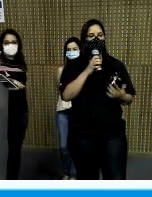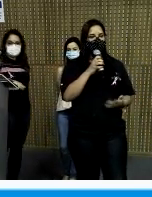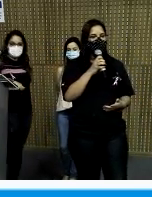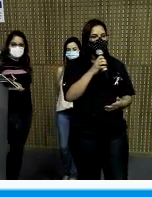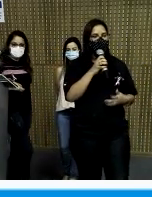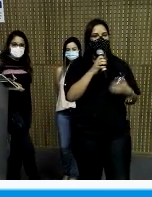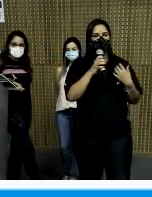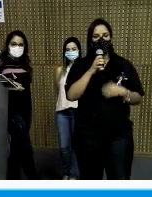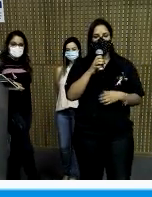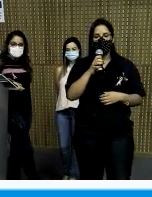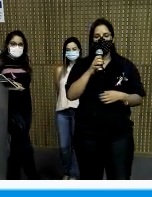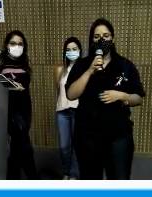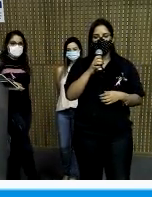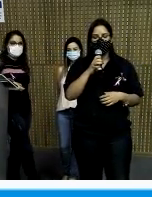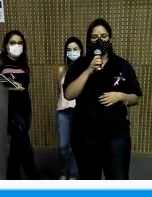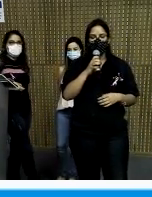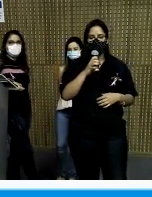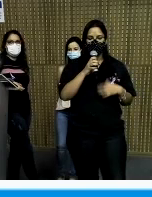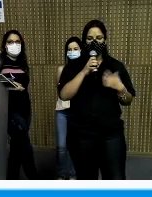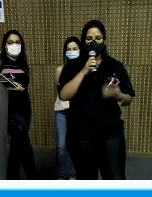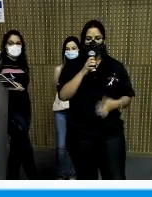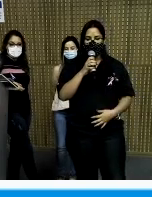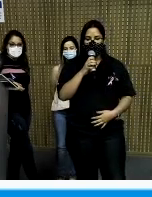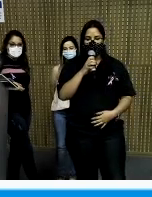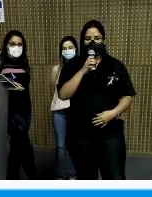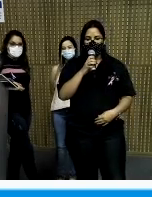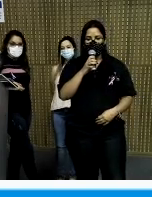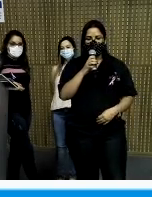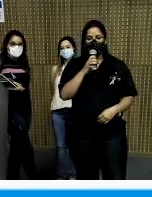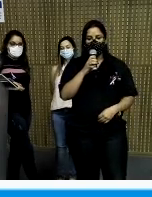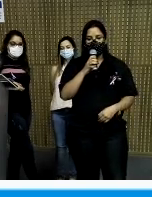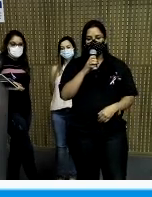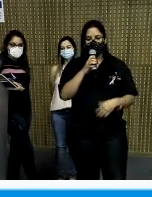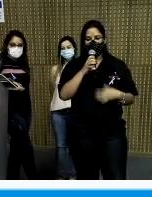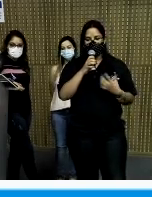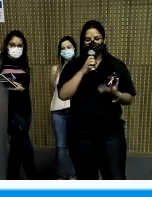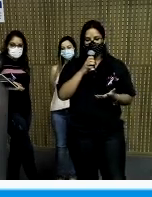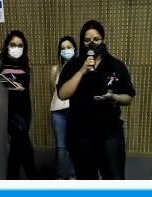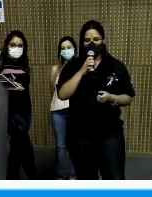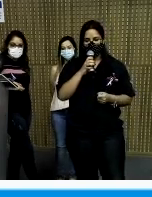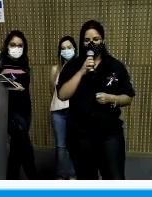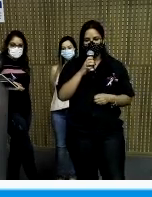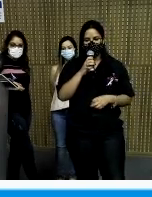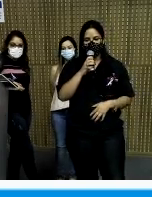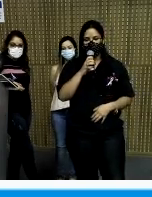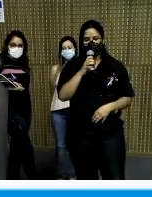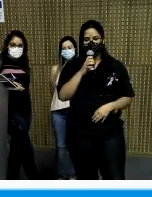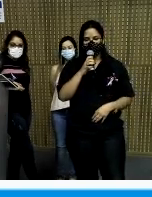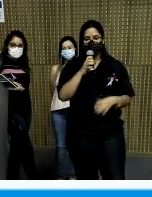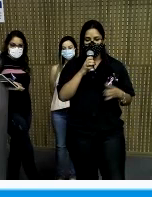tempinho sem médico, porque o anterior se aposentou. Os aprovados